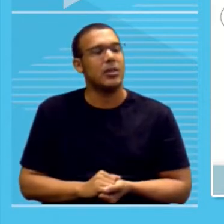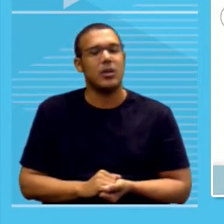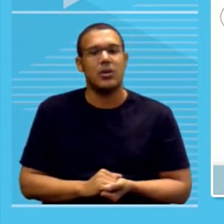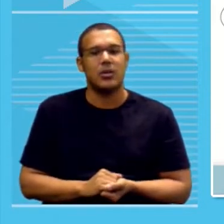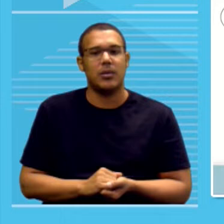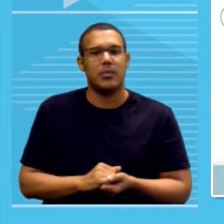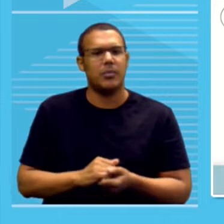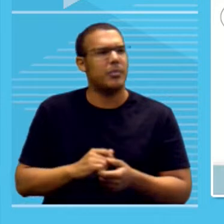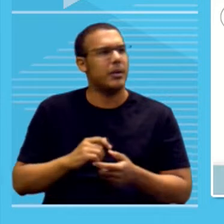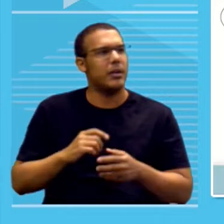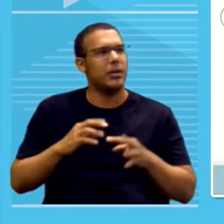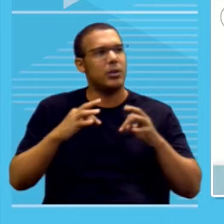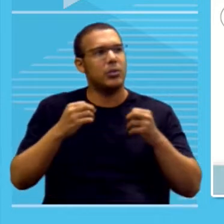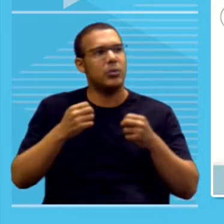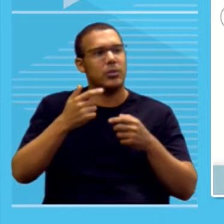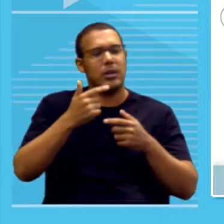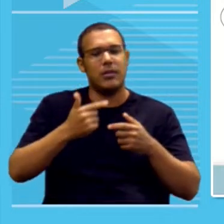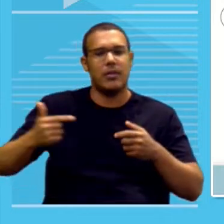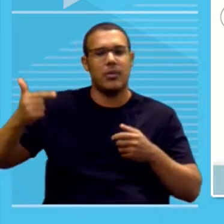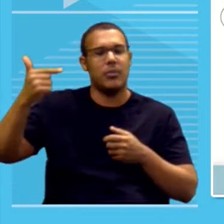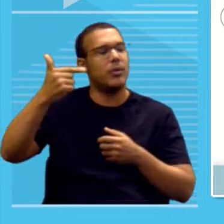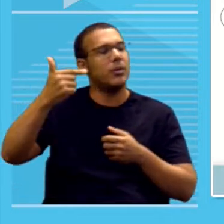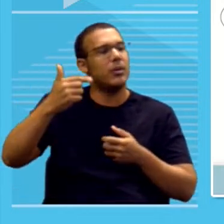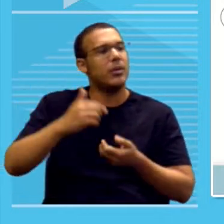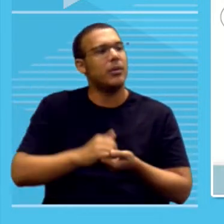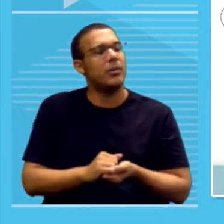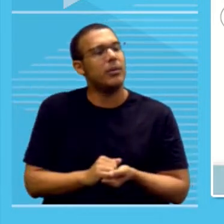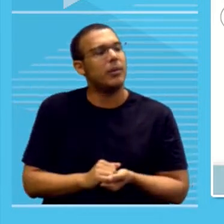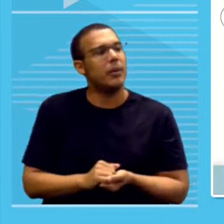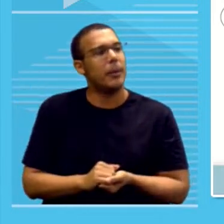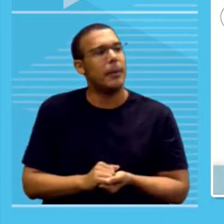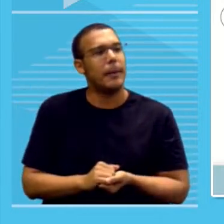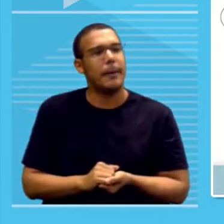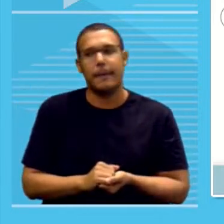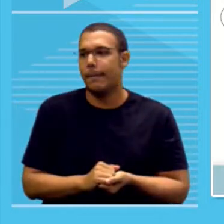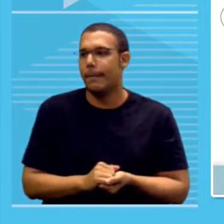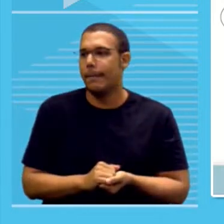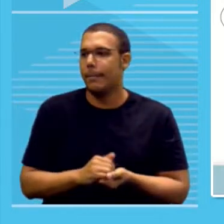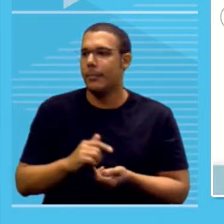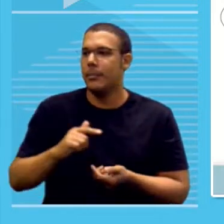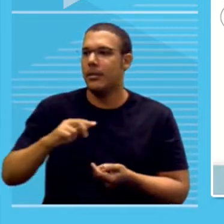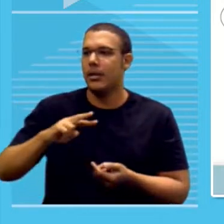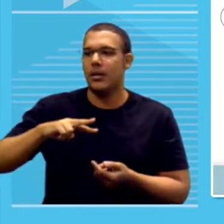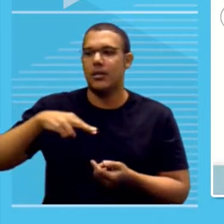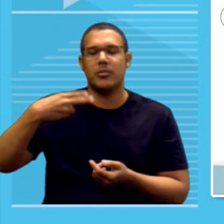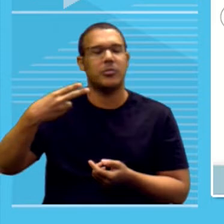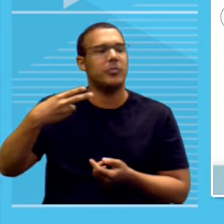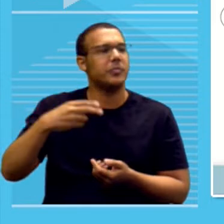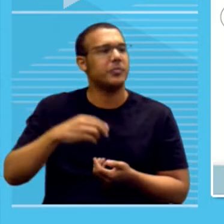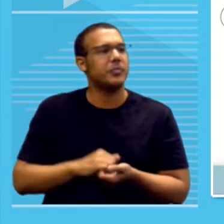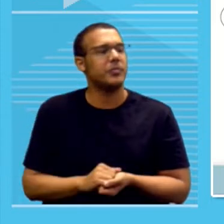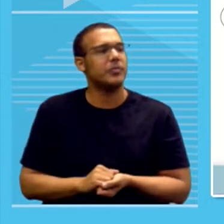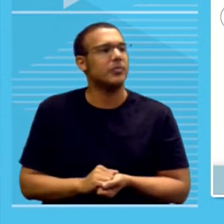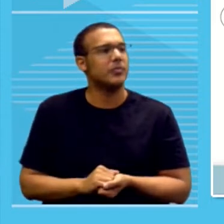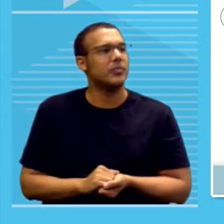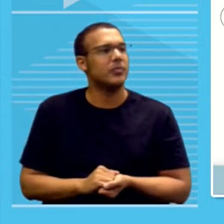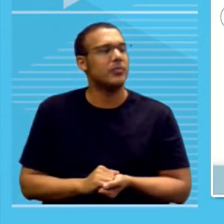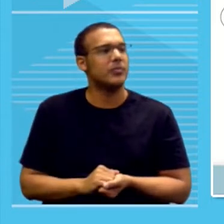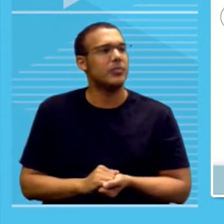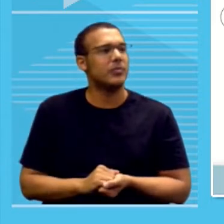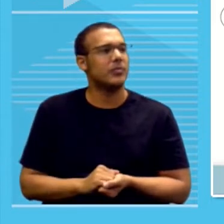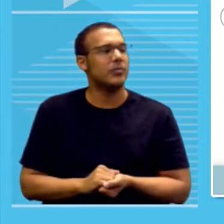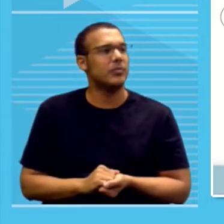quadrado se é um artifício quando é que eu tenho que pensar professor em elevar ambos os membros ao quadrado quando você